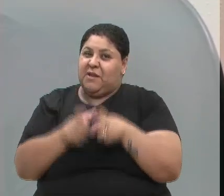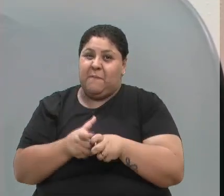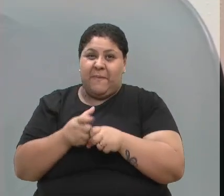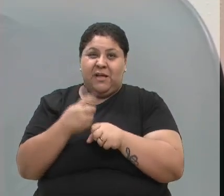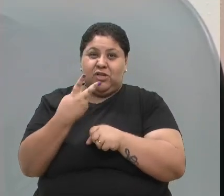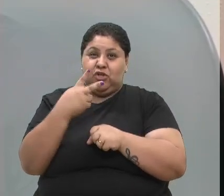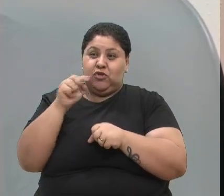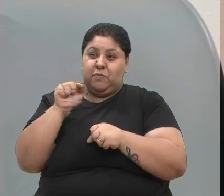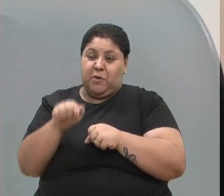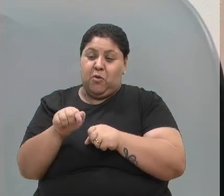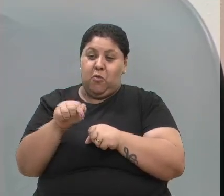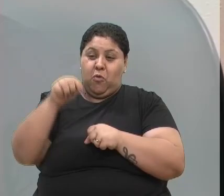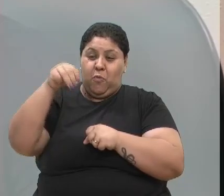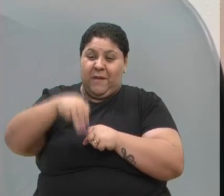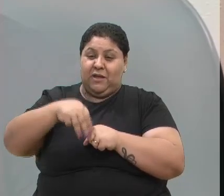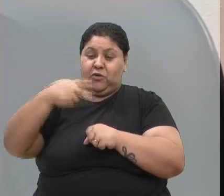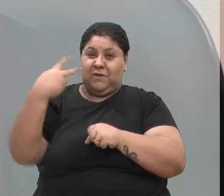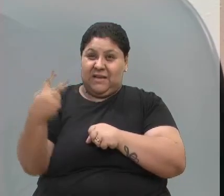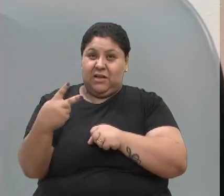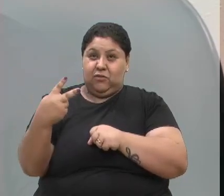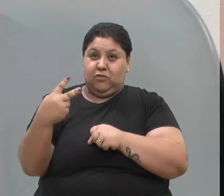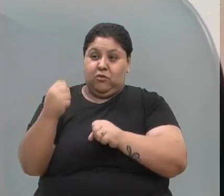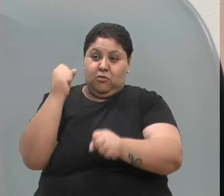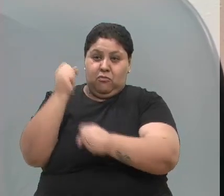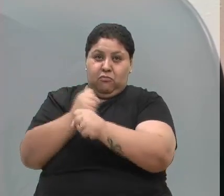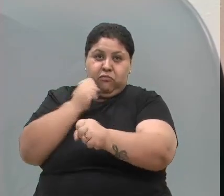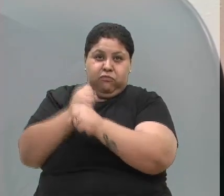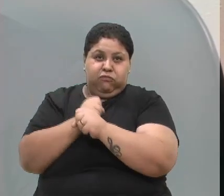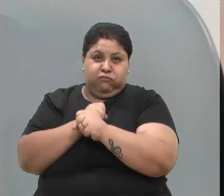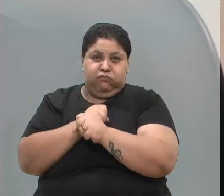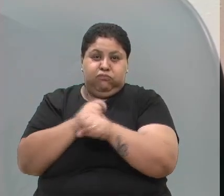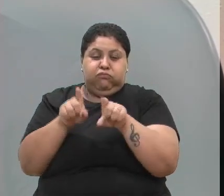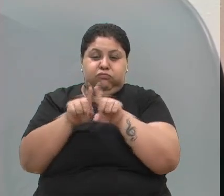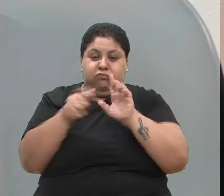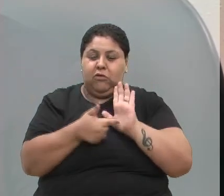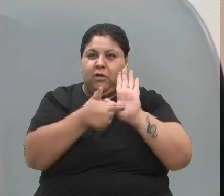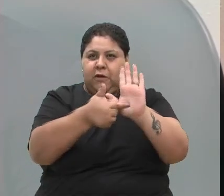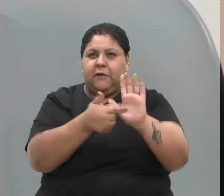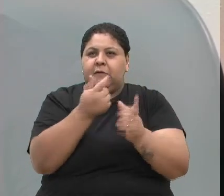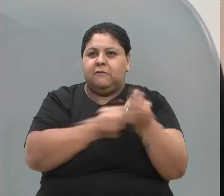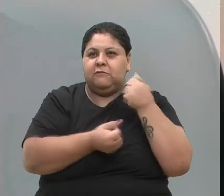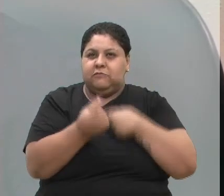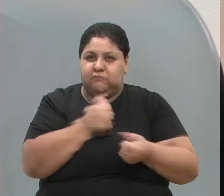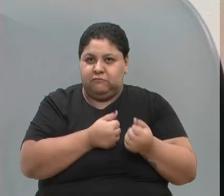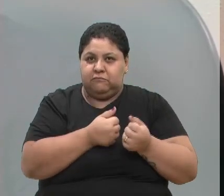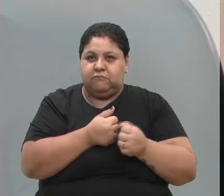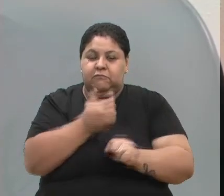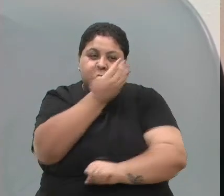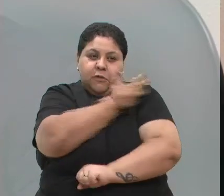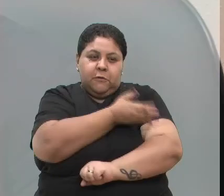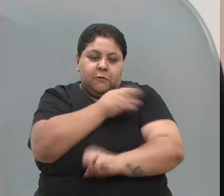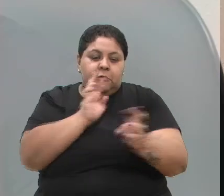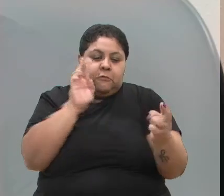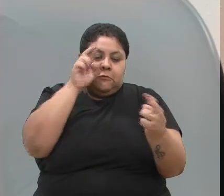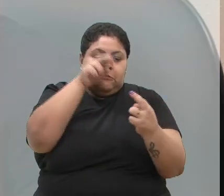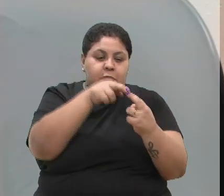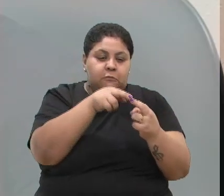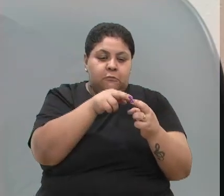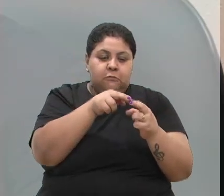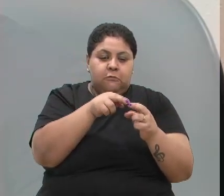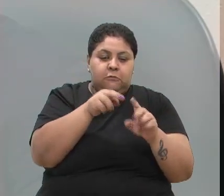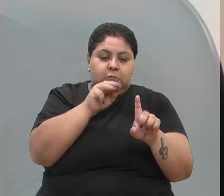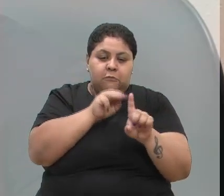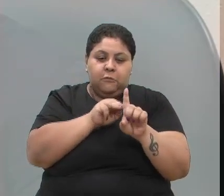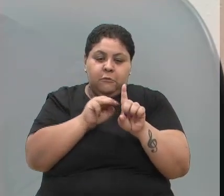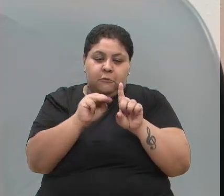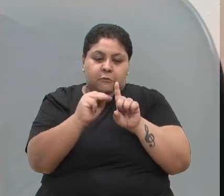2.400 metros quadrados de área construída. A fim de apresentar tendências de negócios, boas práticas, referências de mercado, bem como